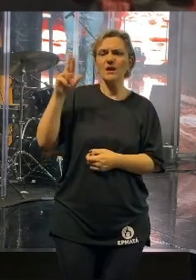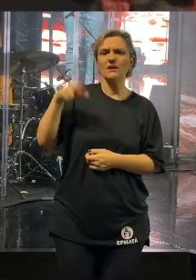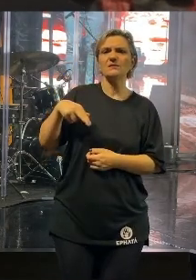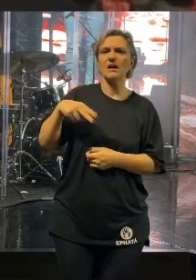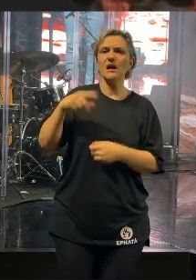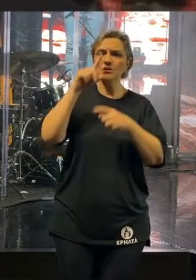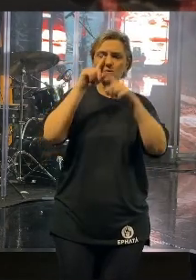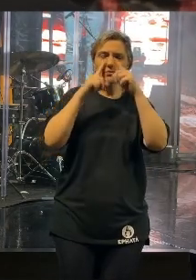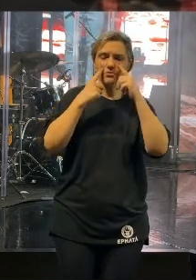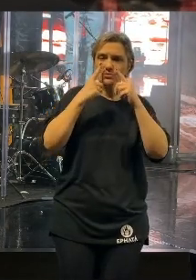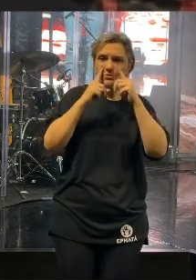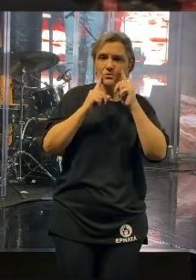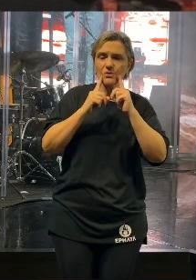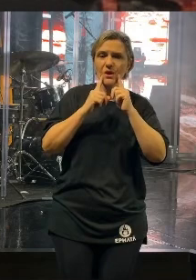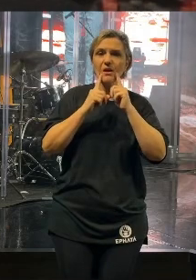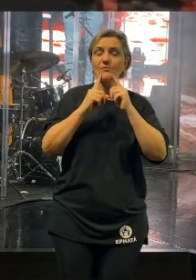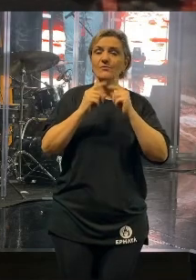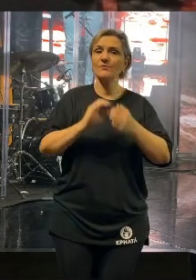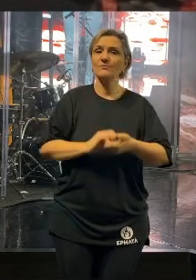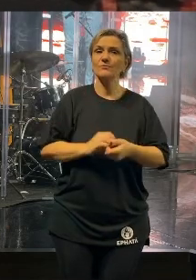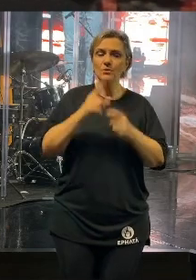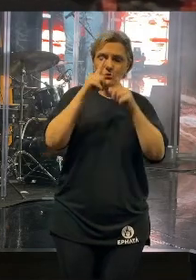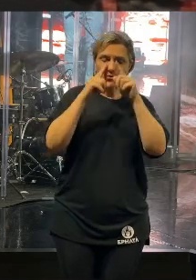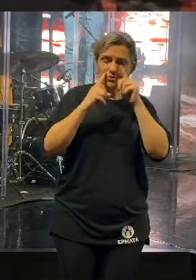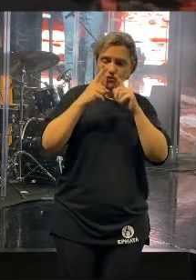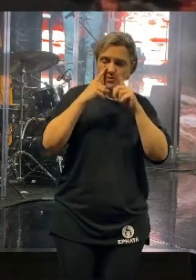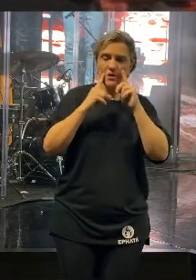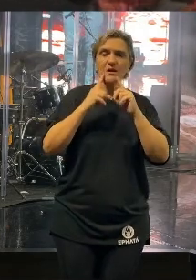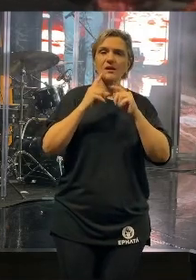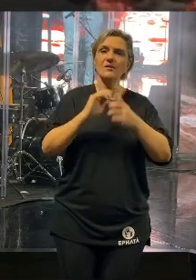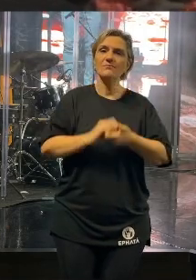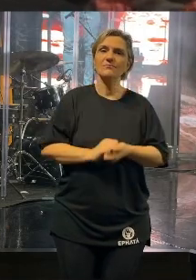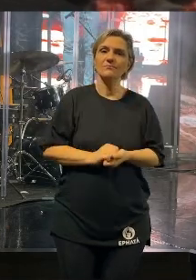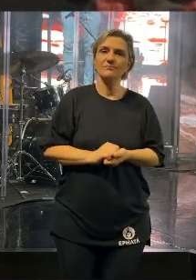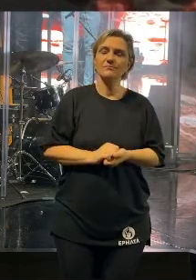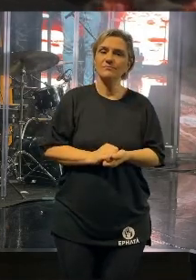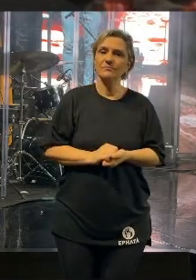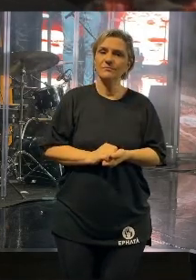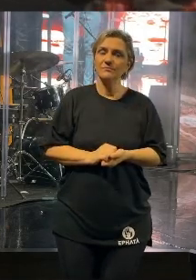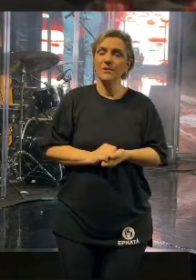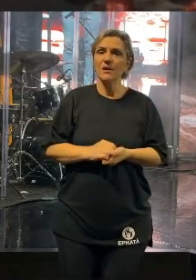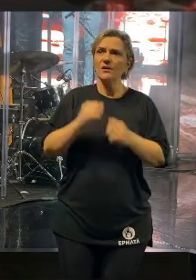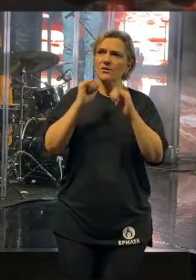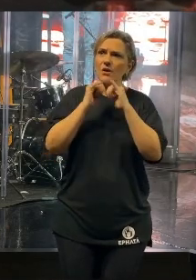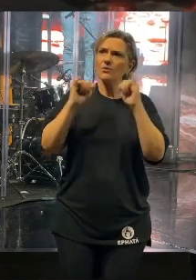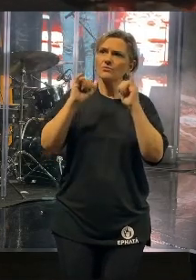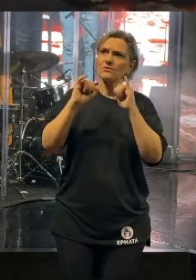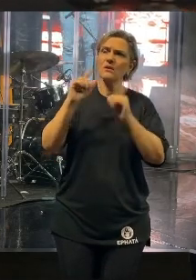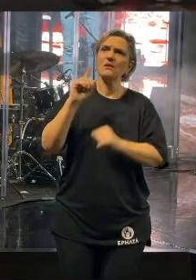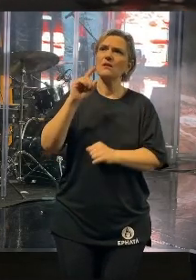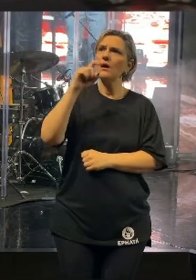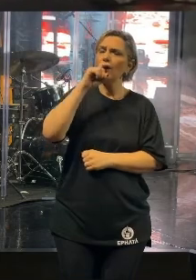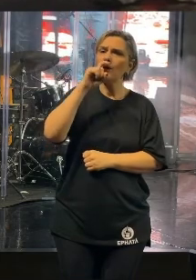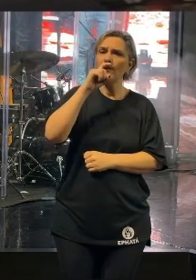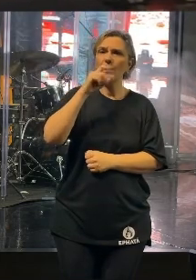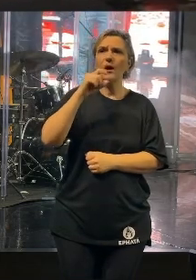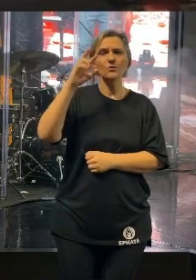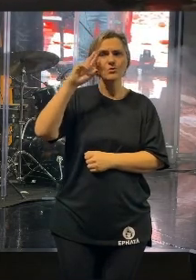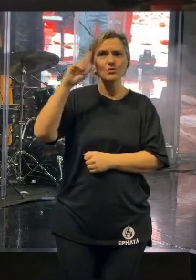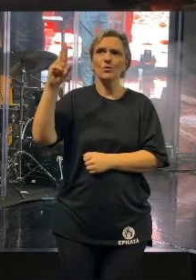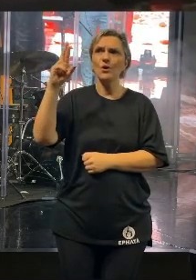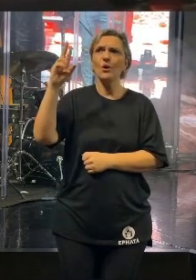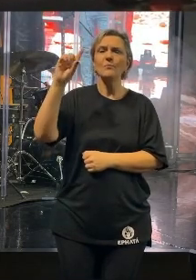nos meus olhos, no meu rosto, e eu chorava, eu chorava, e eu chorava, e eu chorava. Eu dizia, não, pai, o Senhor me deu uma